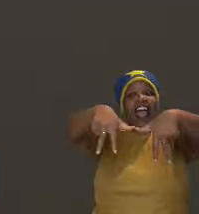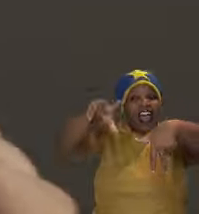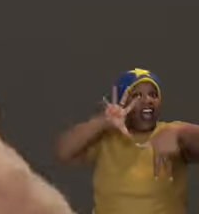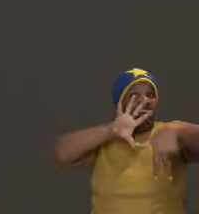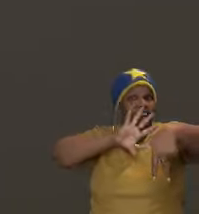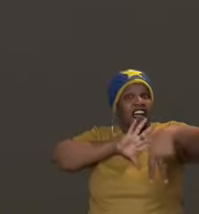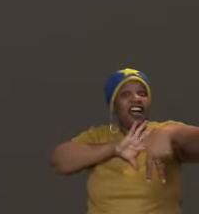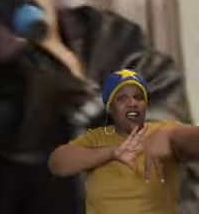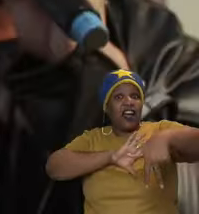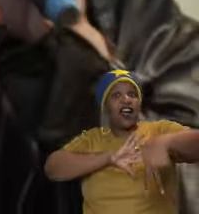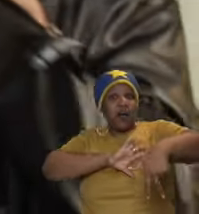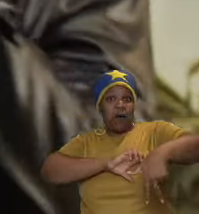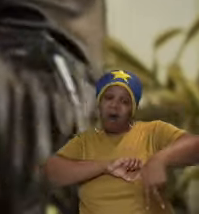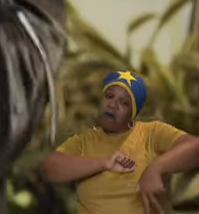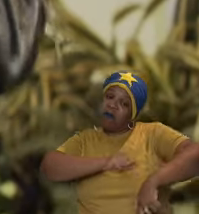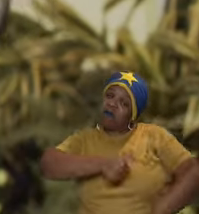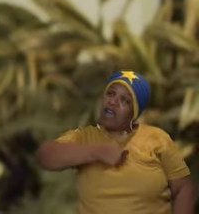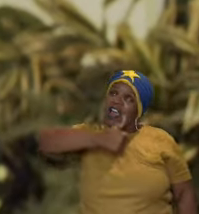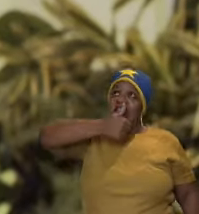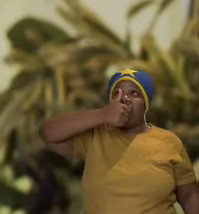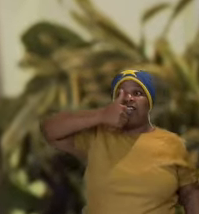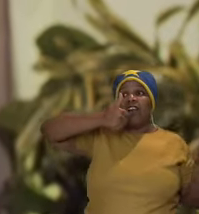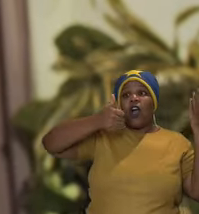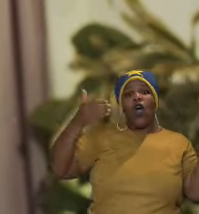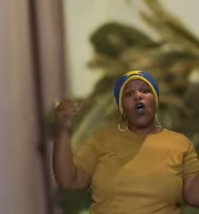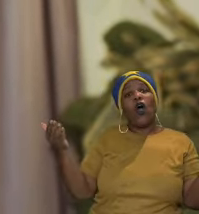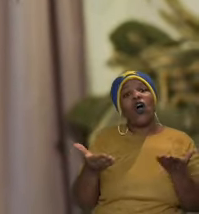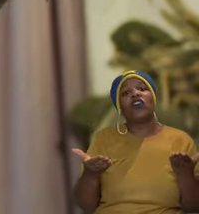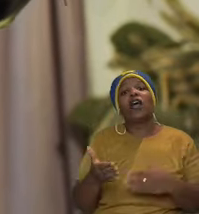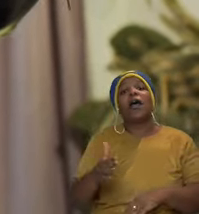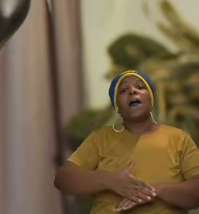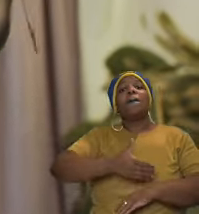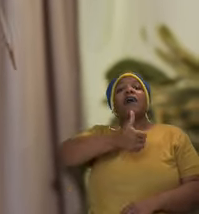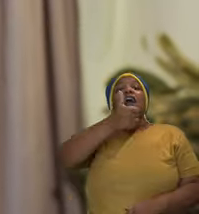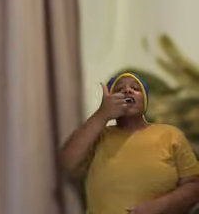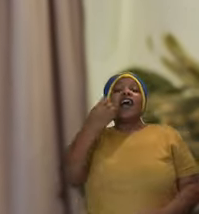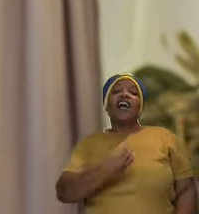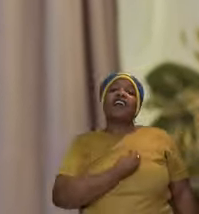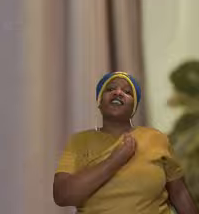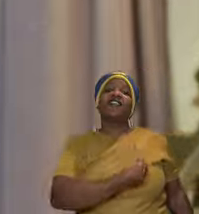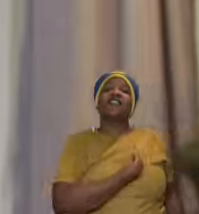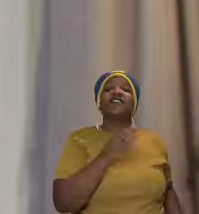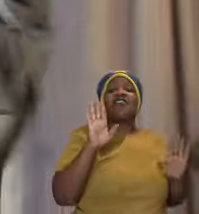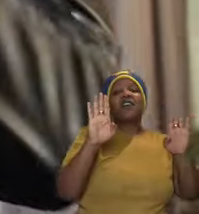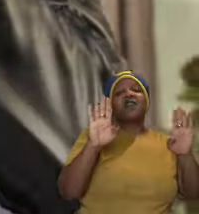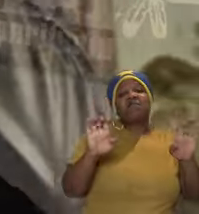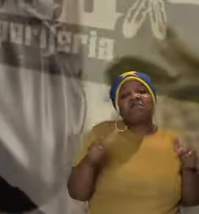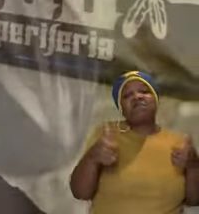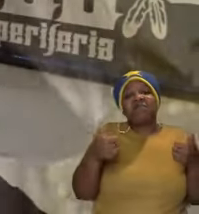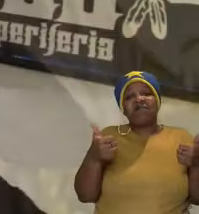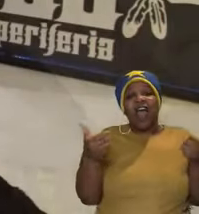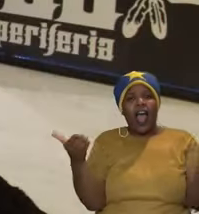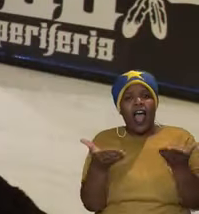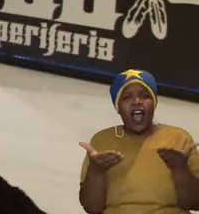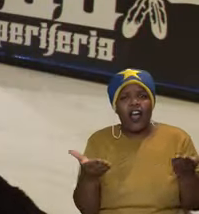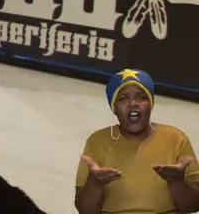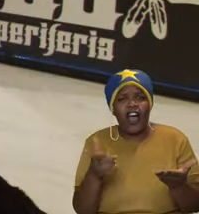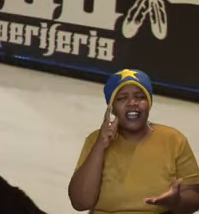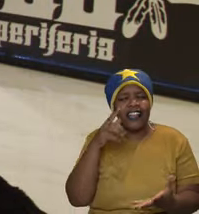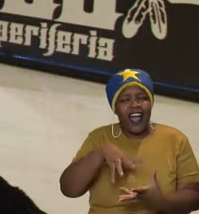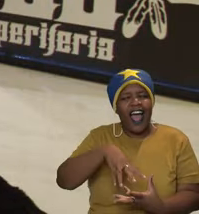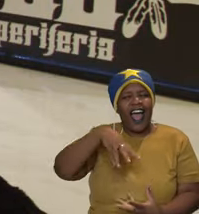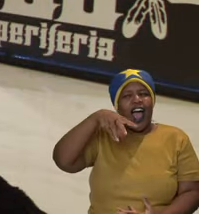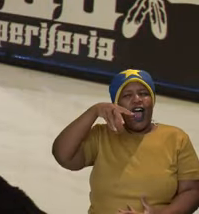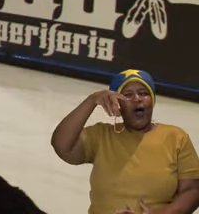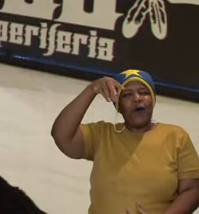amor já foi melhor. Hoje o melhor é viver bem. Agora ela tem alma de